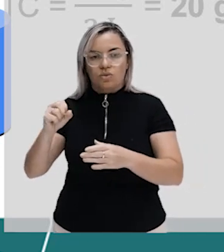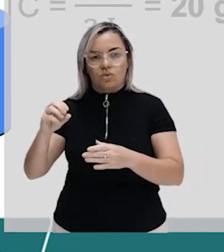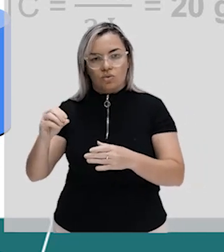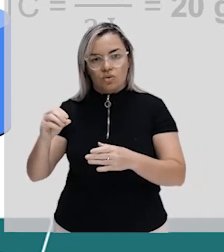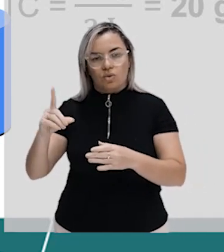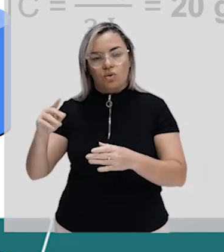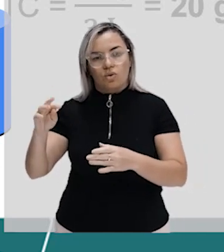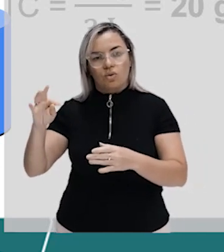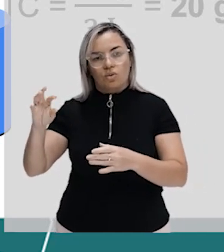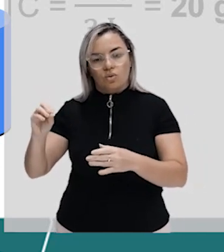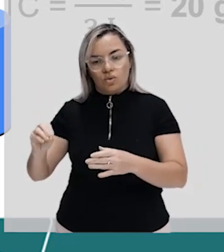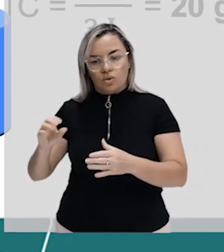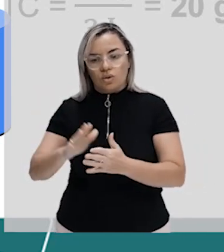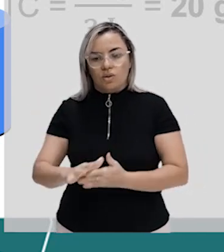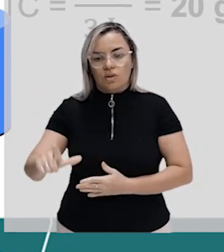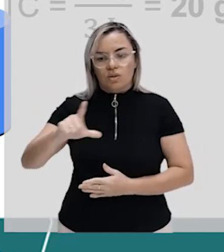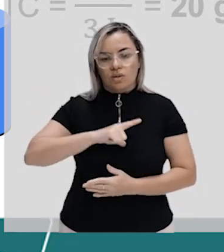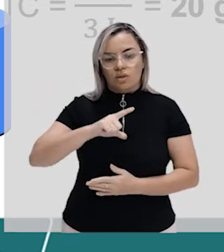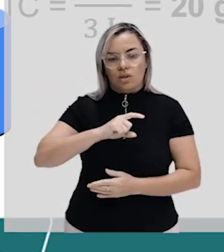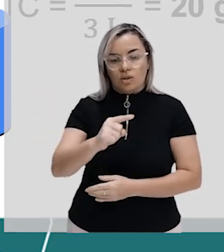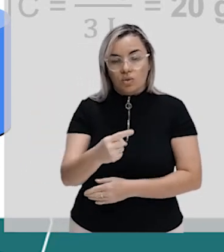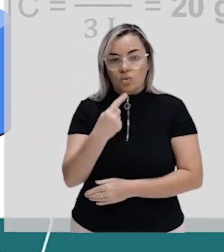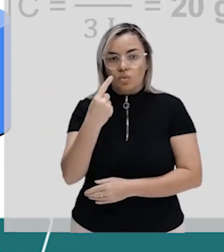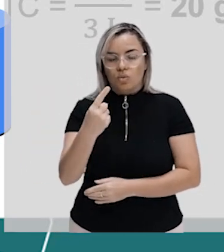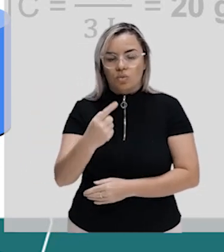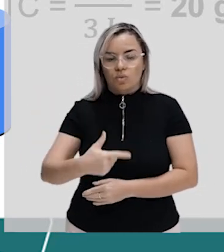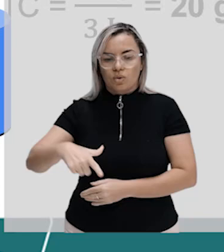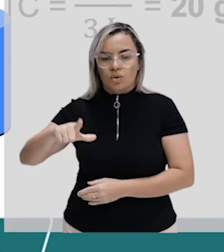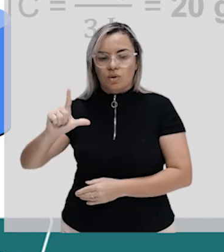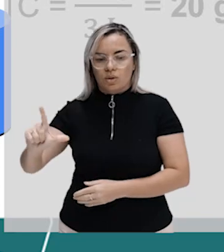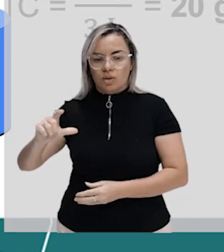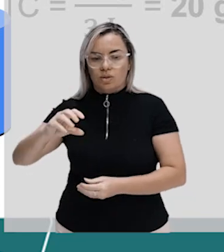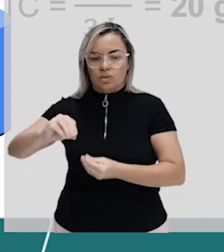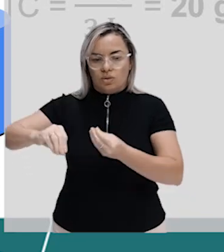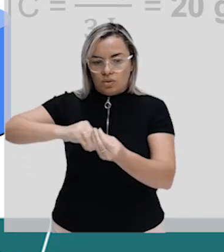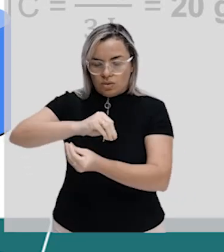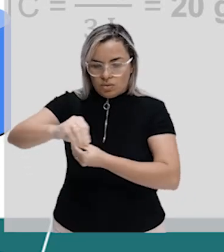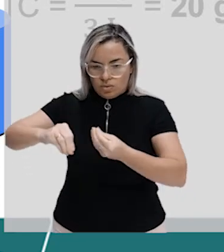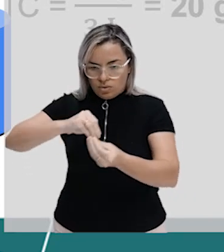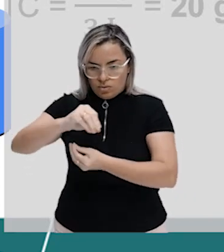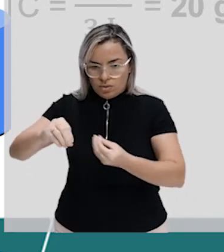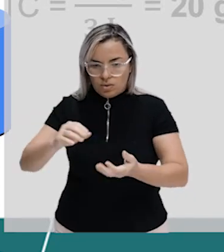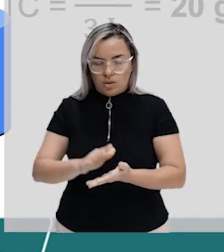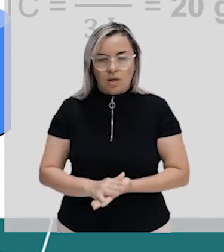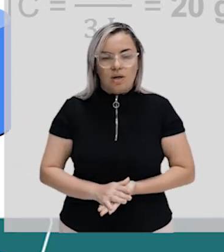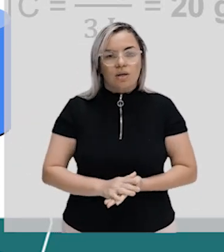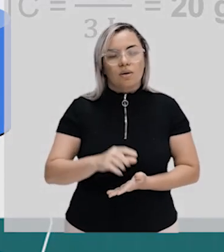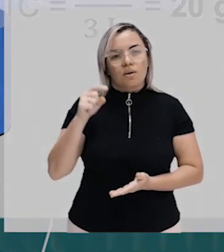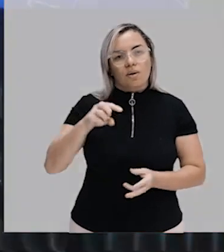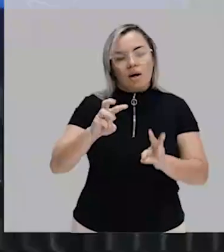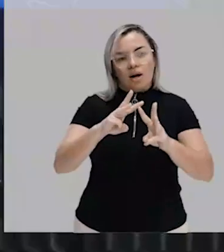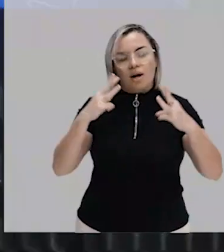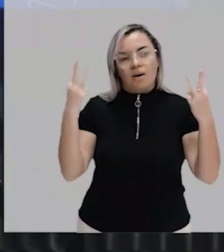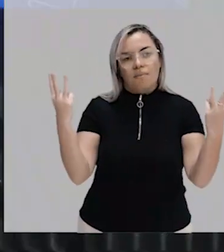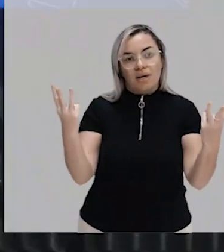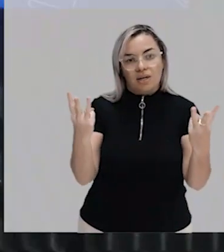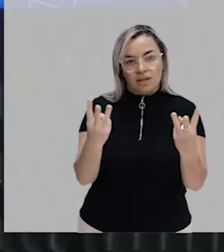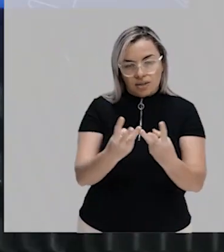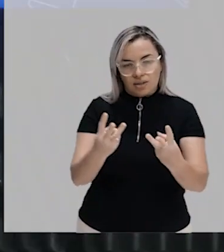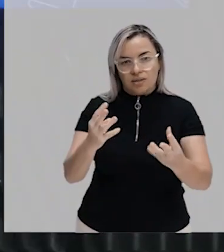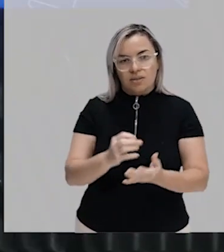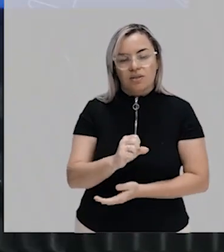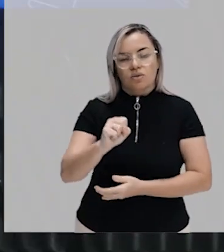de solução. Então, a massa do soluto tem que estar expressa em gramas e o volume